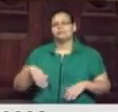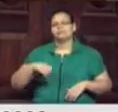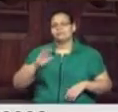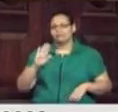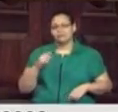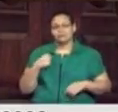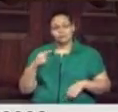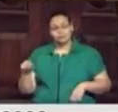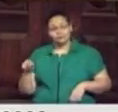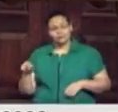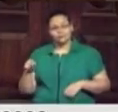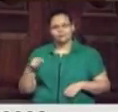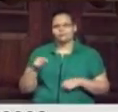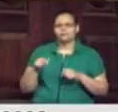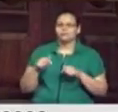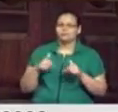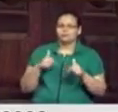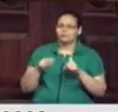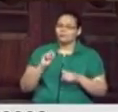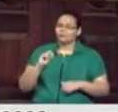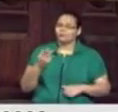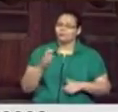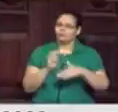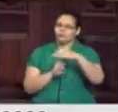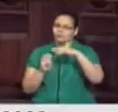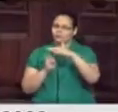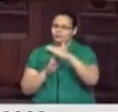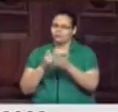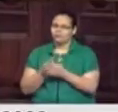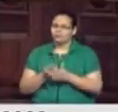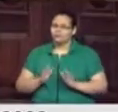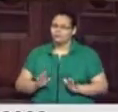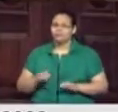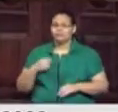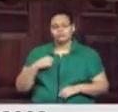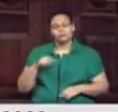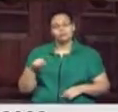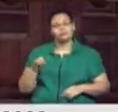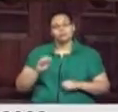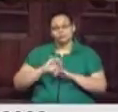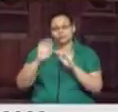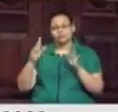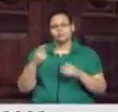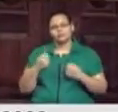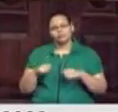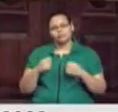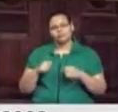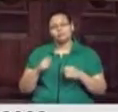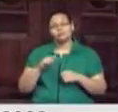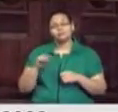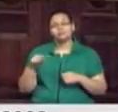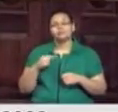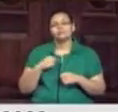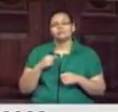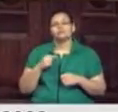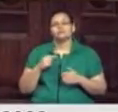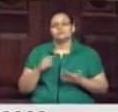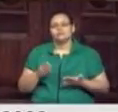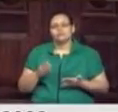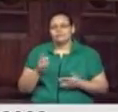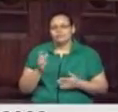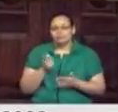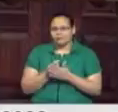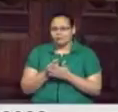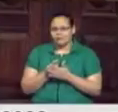empregador. Então, a questão do teto, ela é muito clara, que eu acredito que havia um consenso. O que a divergência houve foi no valor da implantação desse